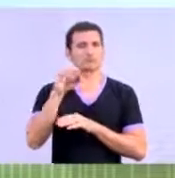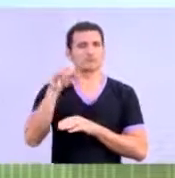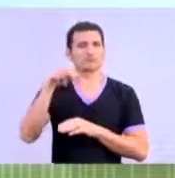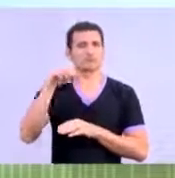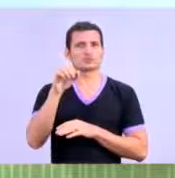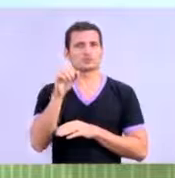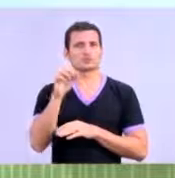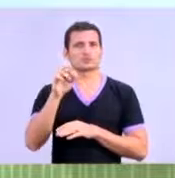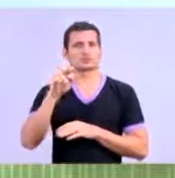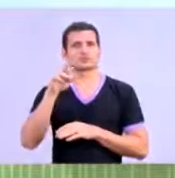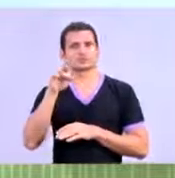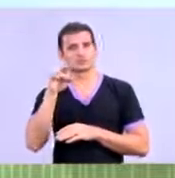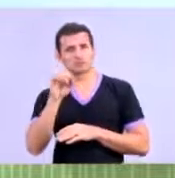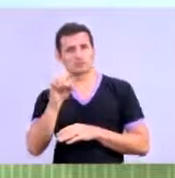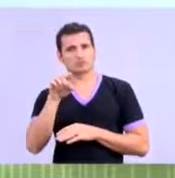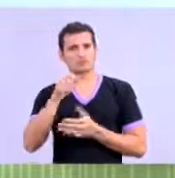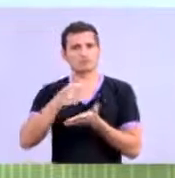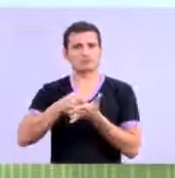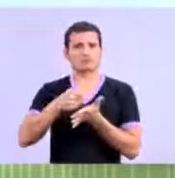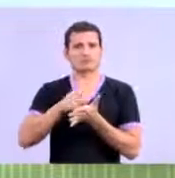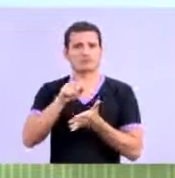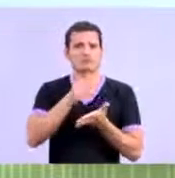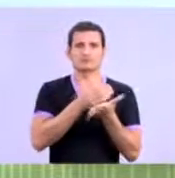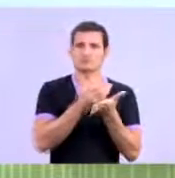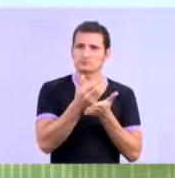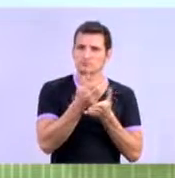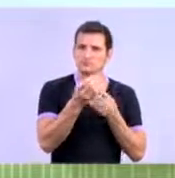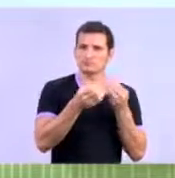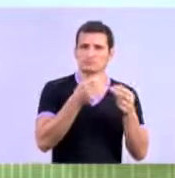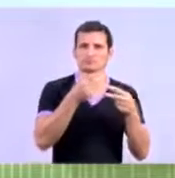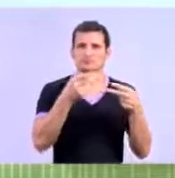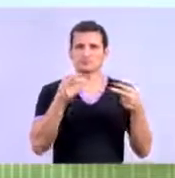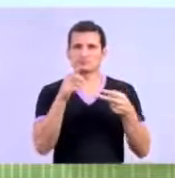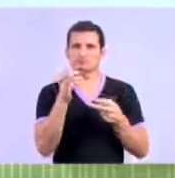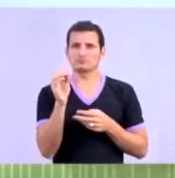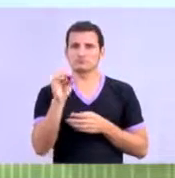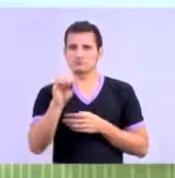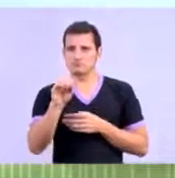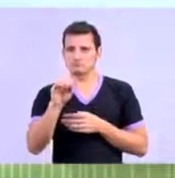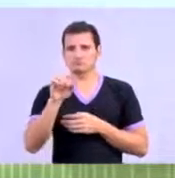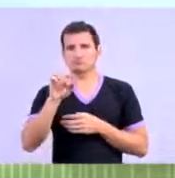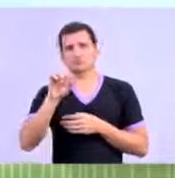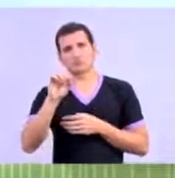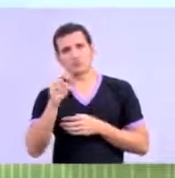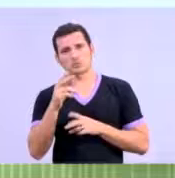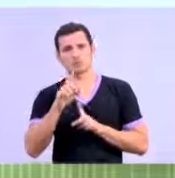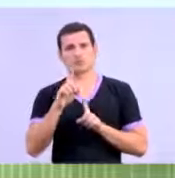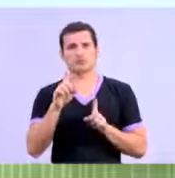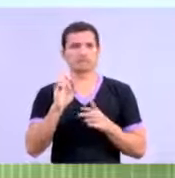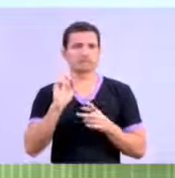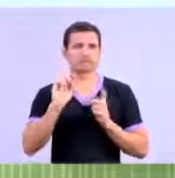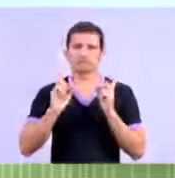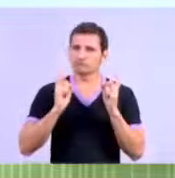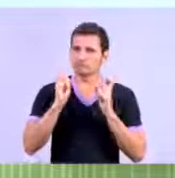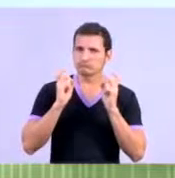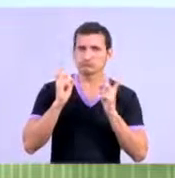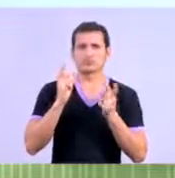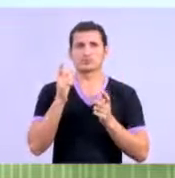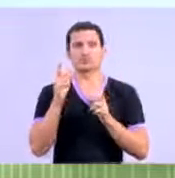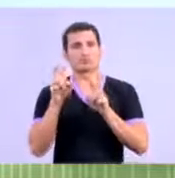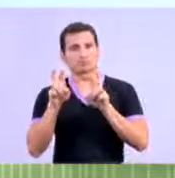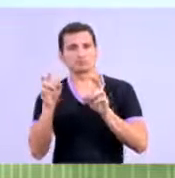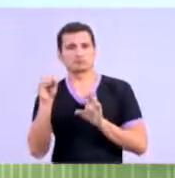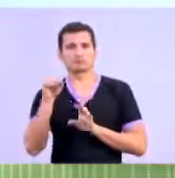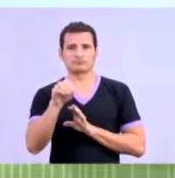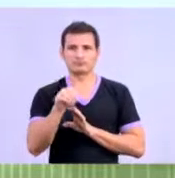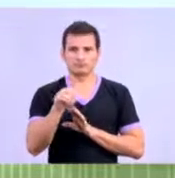obrigatório. O construtor, ele define o estado inicial do objeto. Você colocando ele, definindo ele ou não, não se preocupe, o compilador coloca.